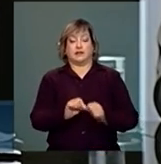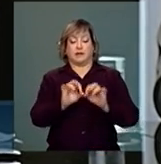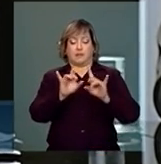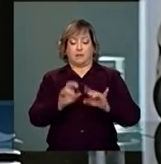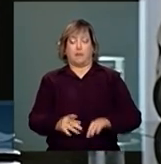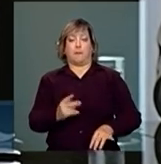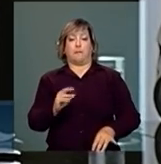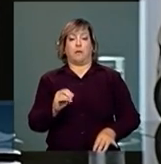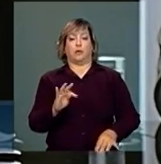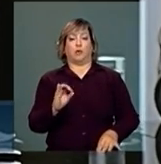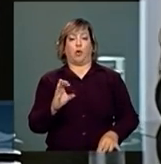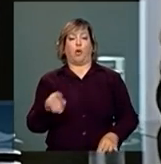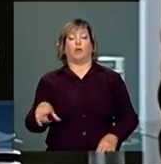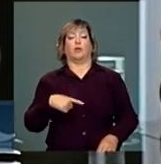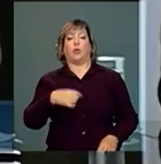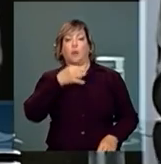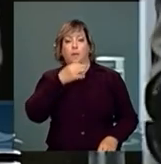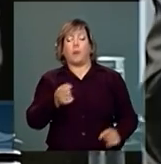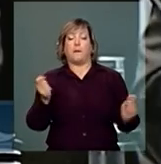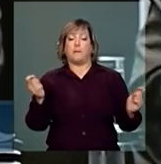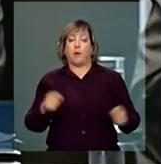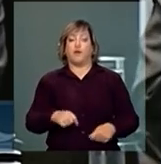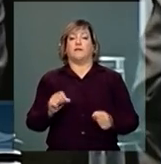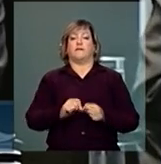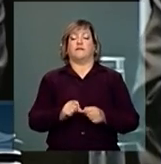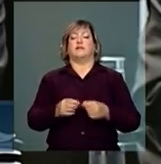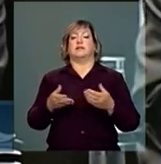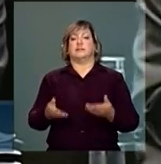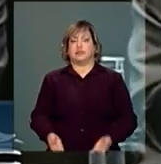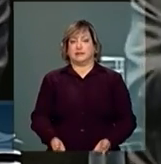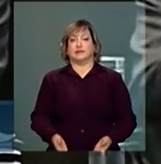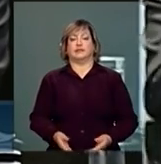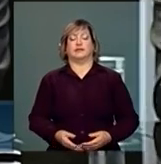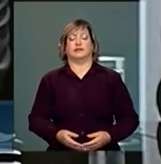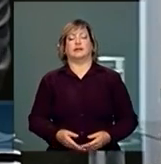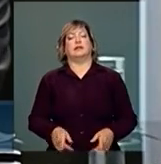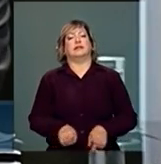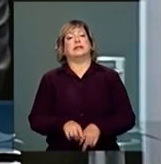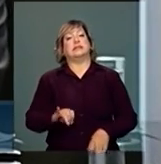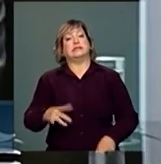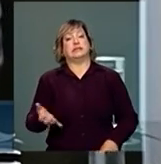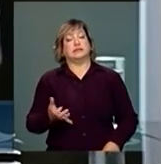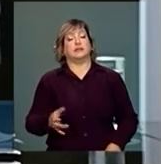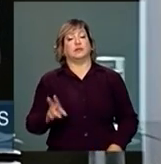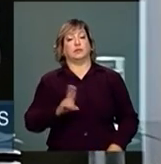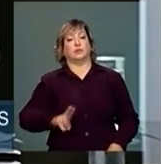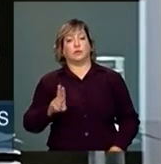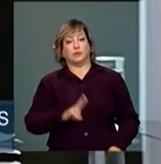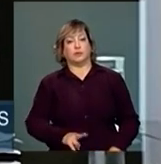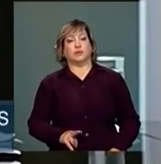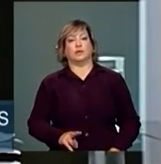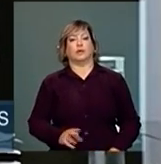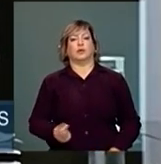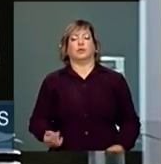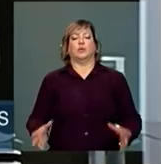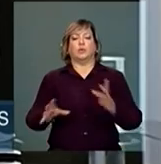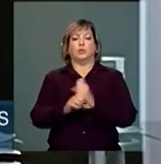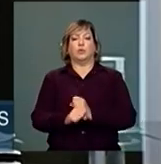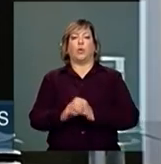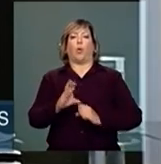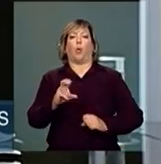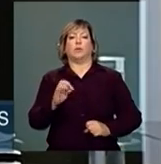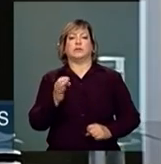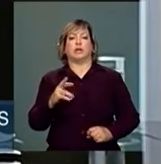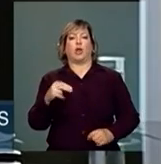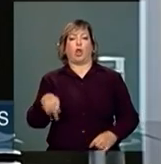na nossa rede, encontre a oportunidade de fazê-lo e, se quiser utilizar o recurso para fazer um custeio da nova safra,